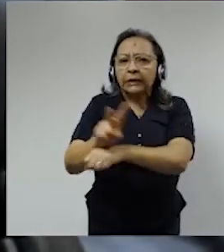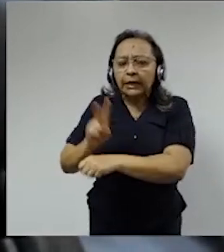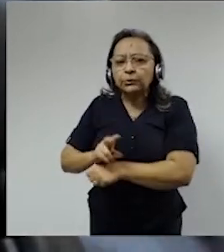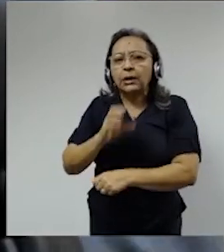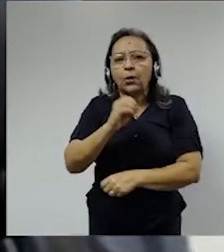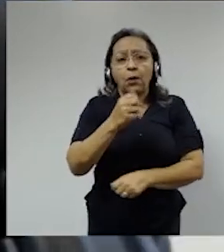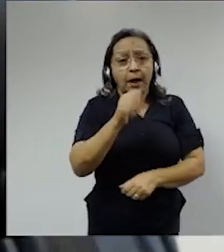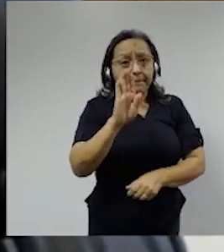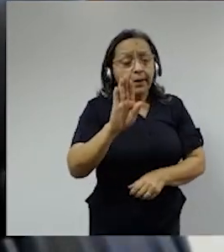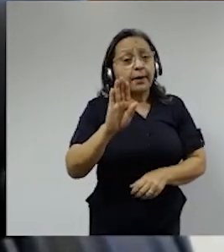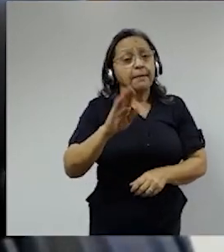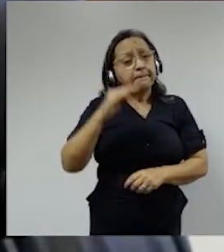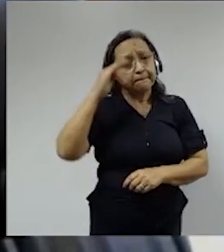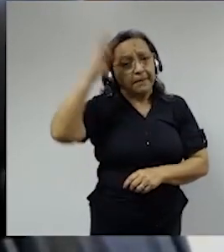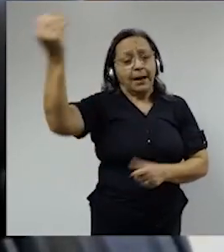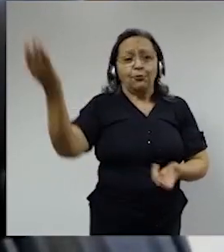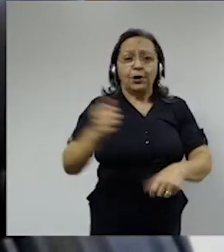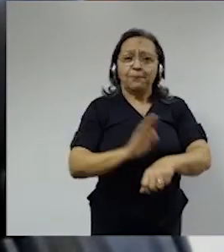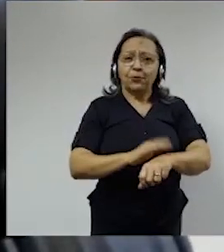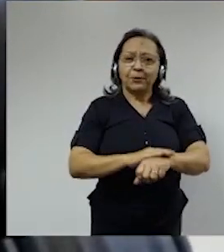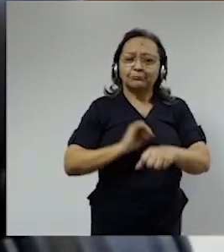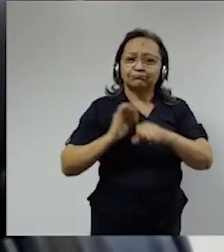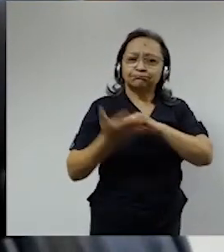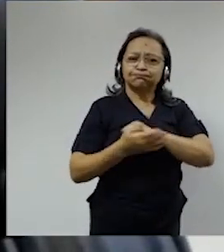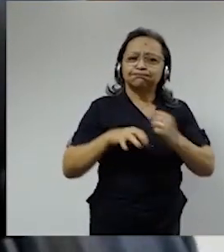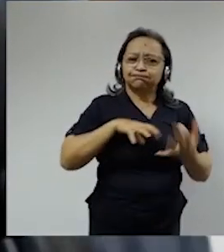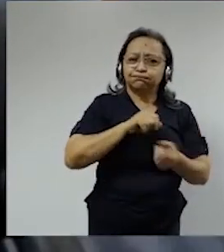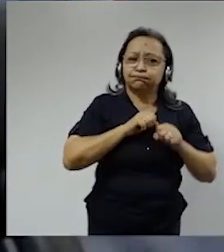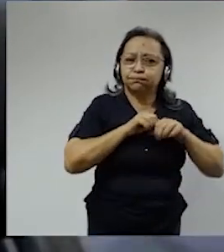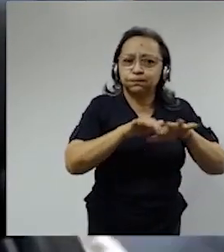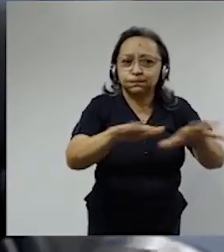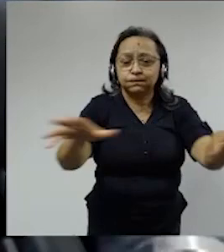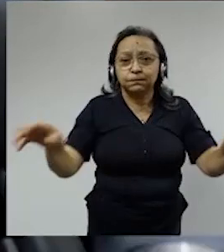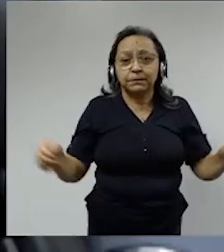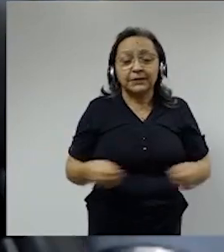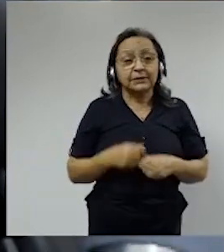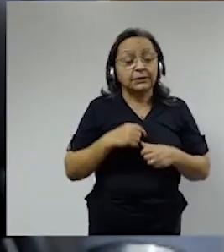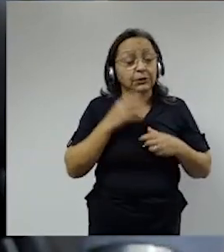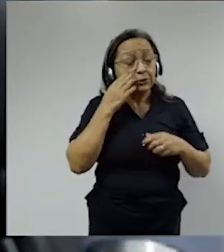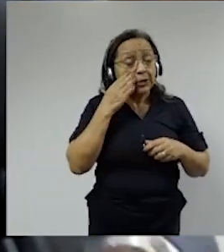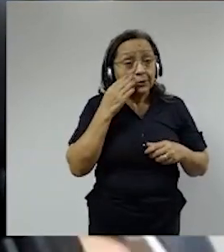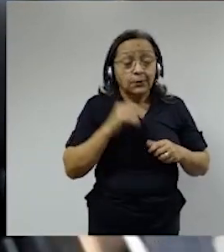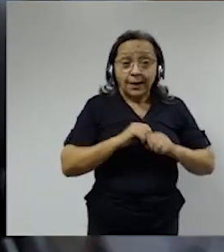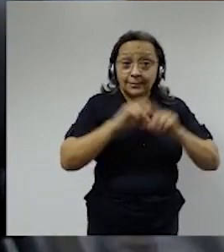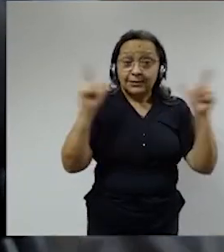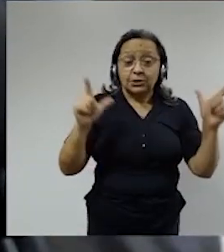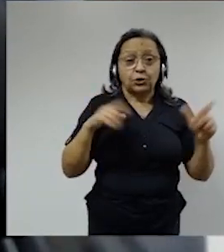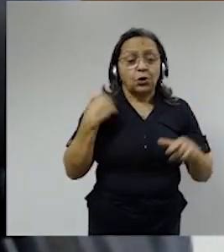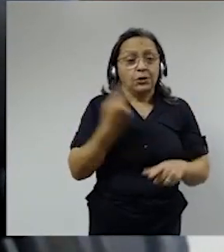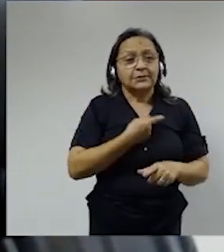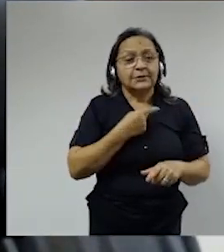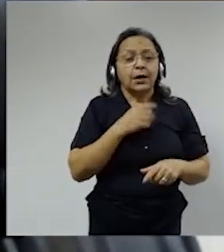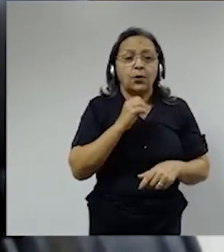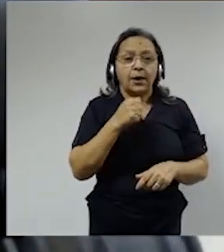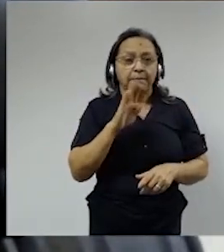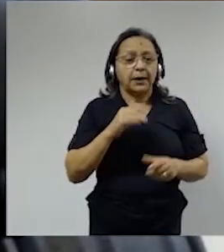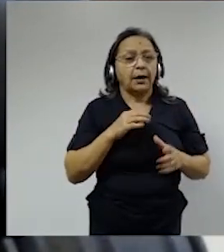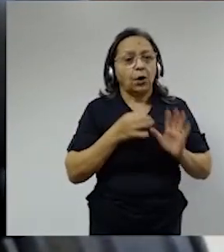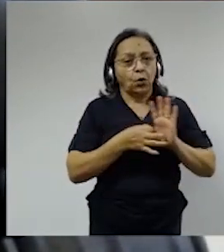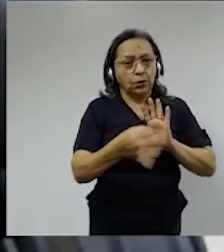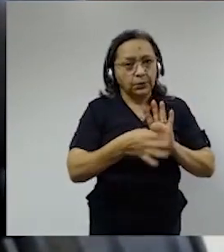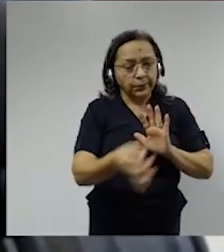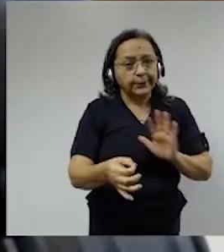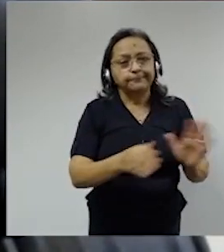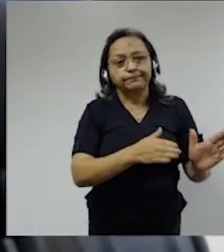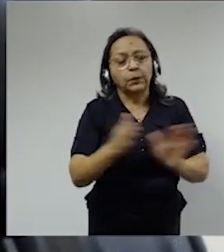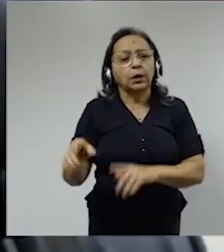nesse momento que nosso país tem passado e que tem sido tão chamado a nossa ordem a contribuir para ele. Muito bem. Essa pergunta eu dirijo